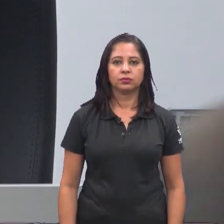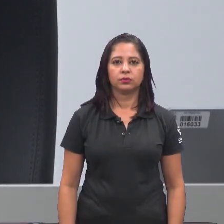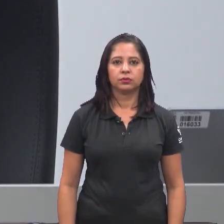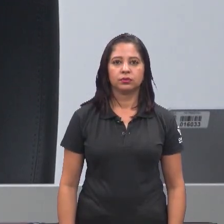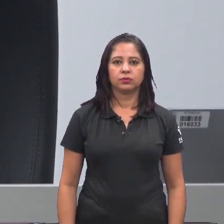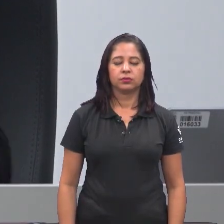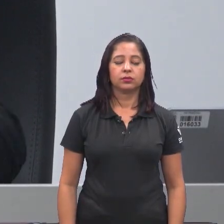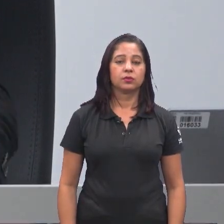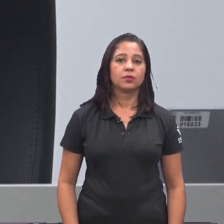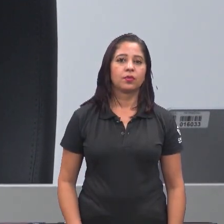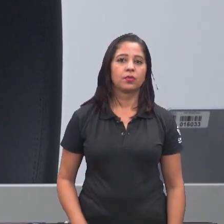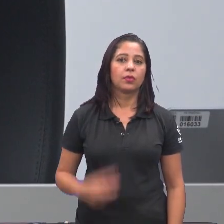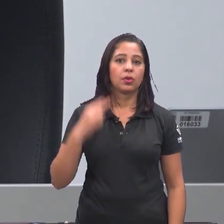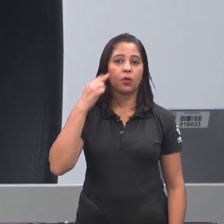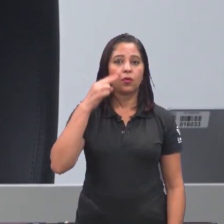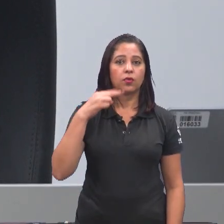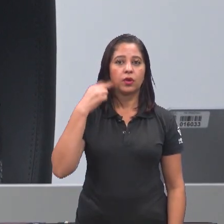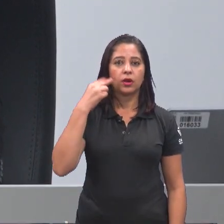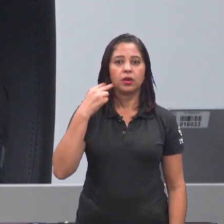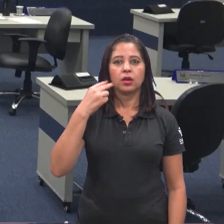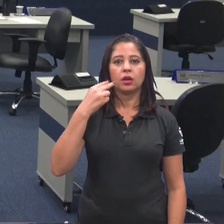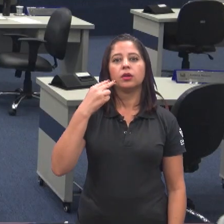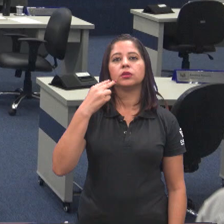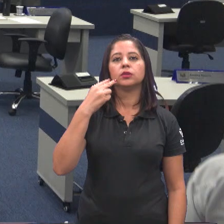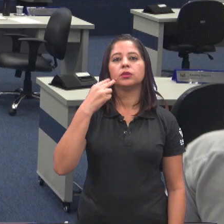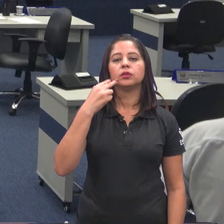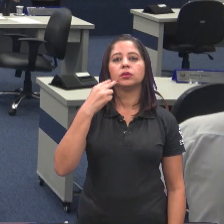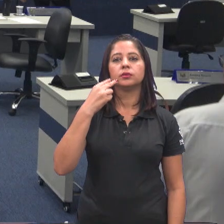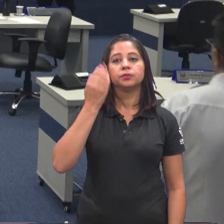Questão de ordem, o vereador Cláudio Apolinário.